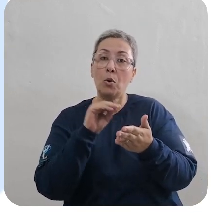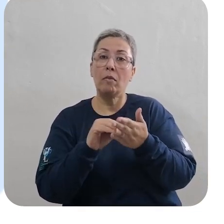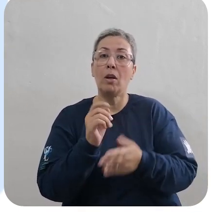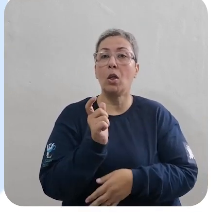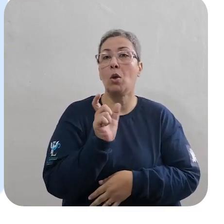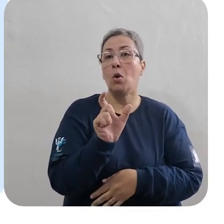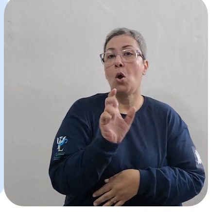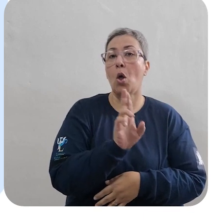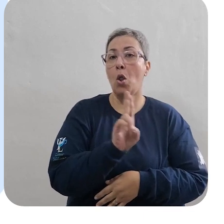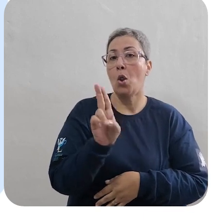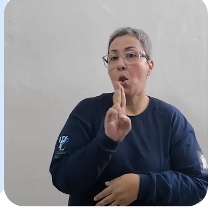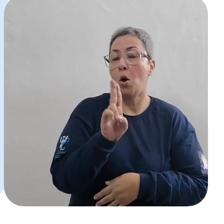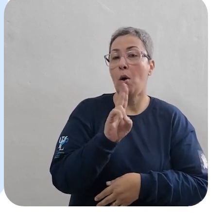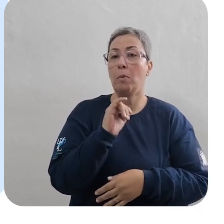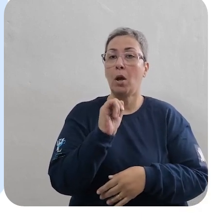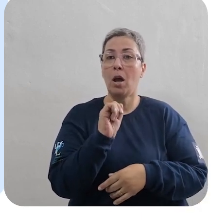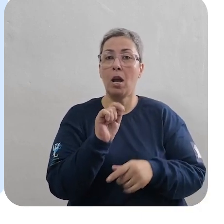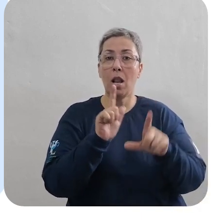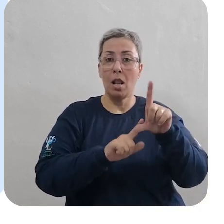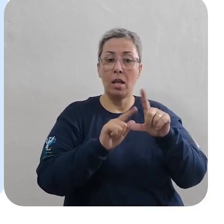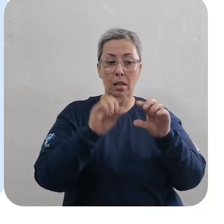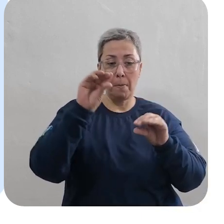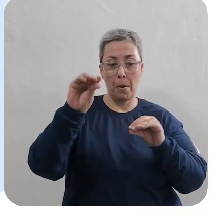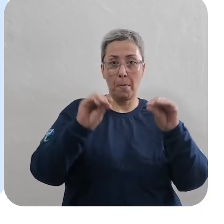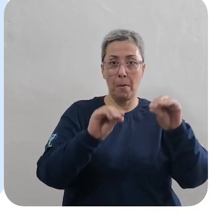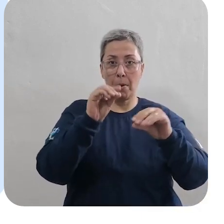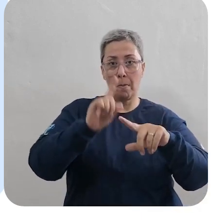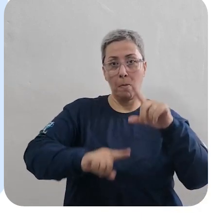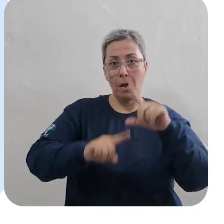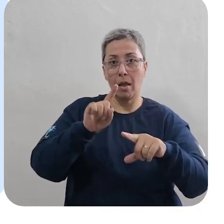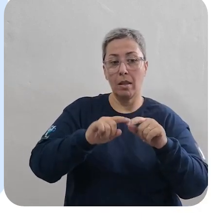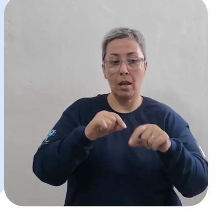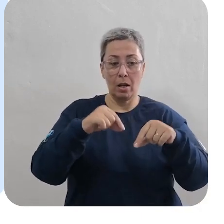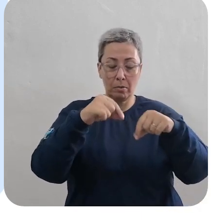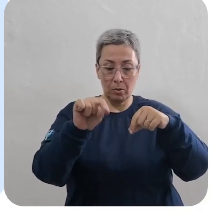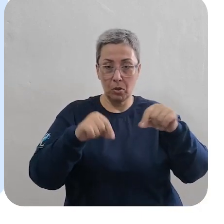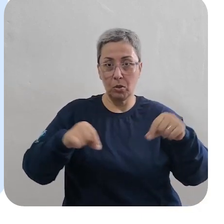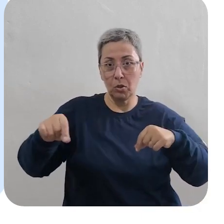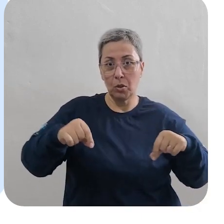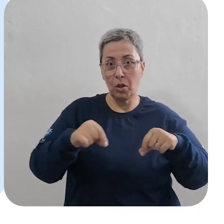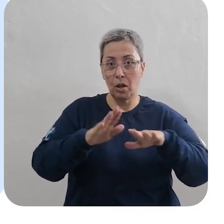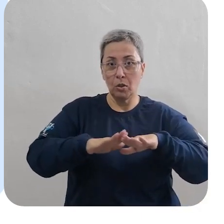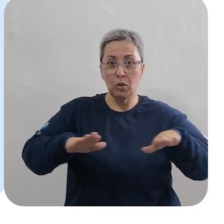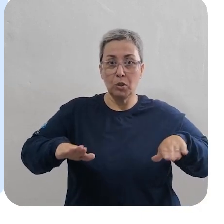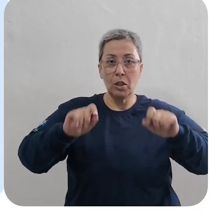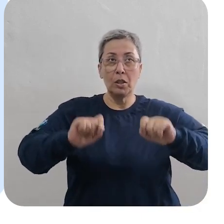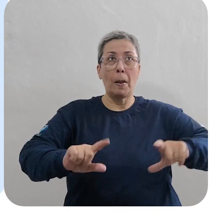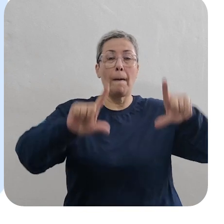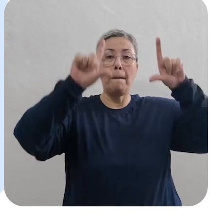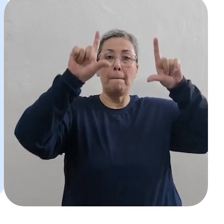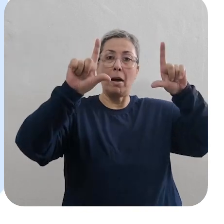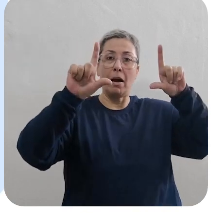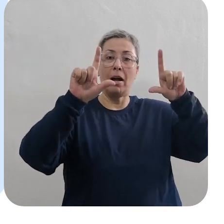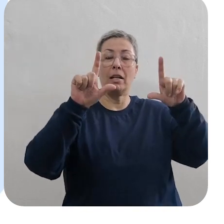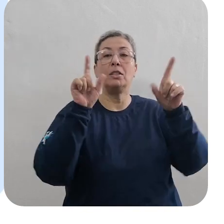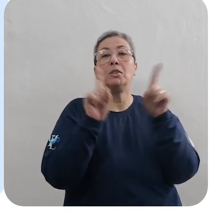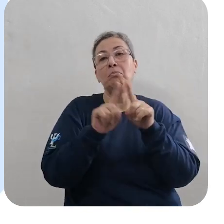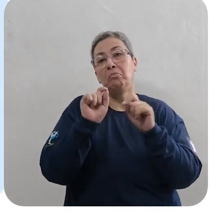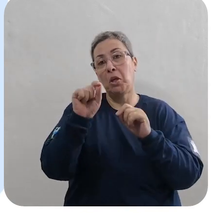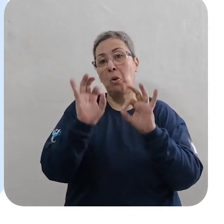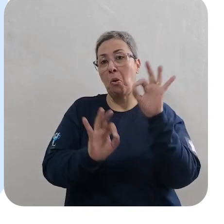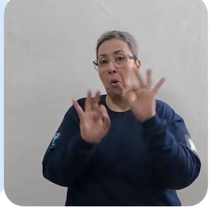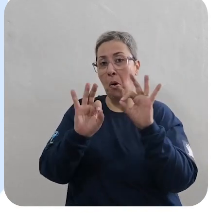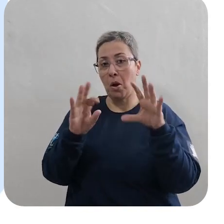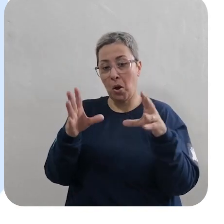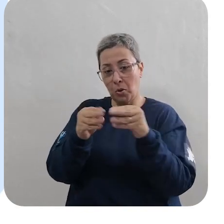Escrever os nomes ditados com letras móveis, com materiais riscantes no chão, na parede de azulejo,